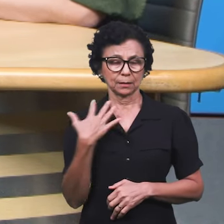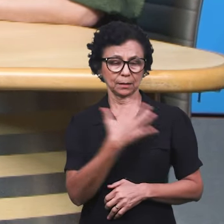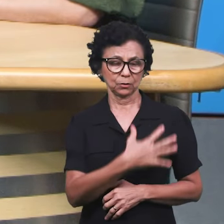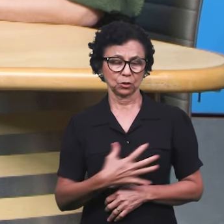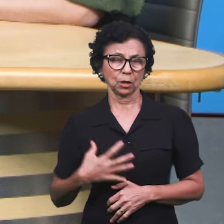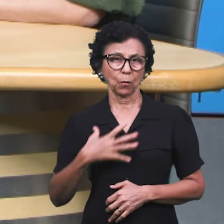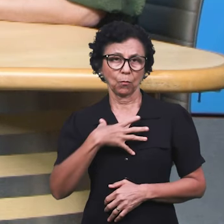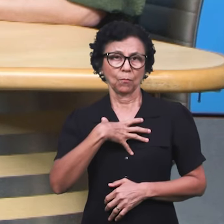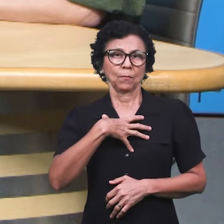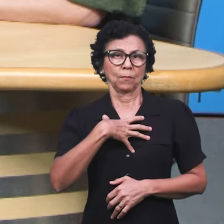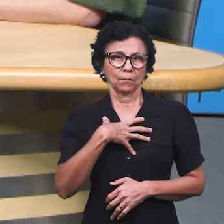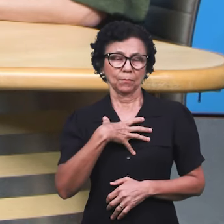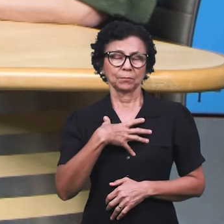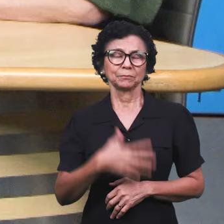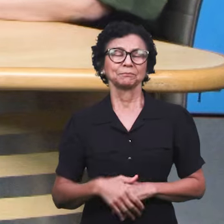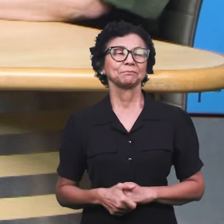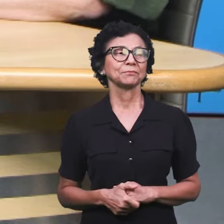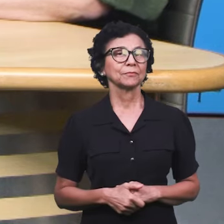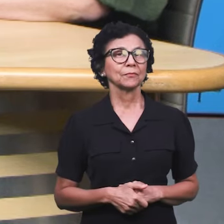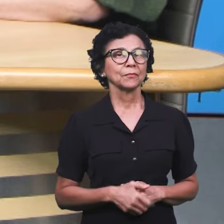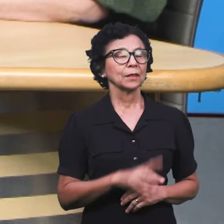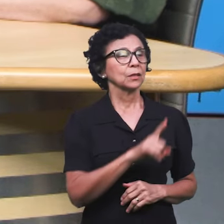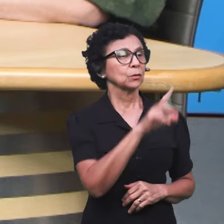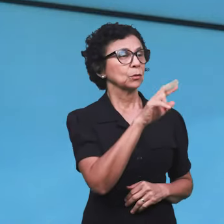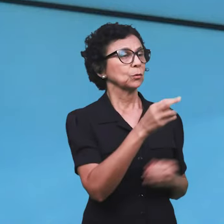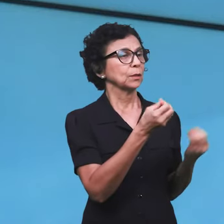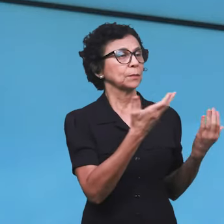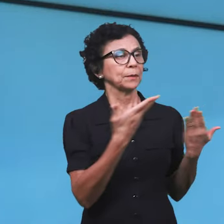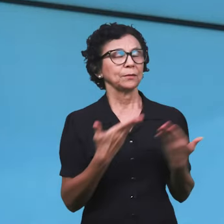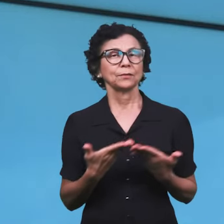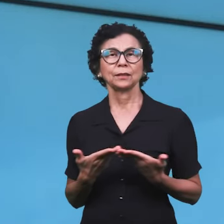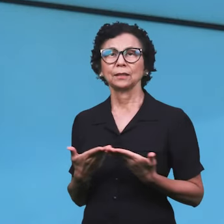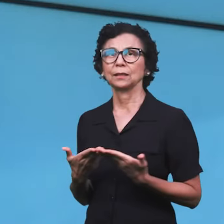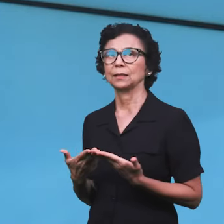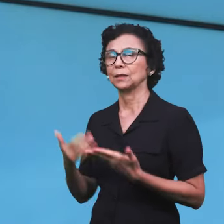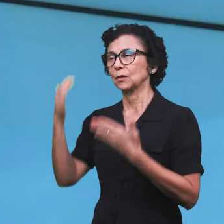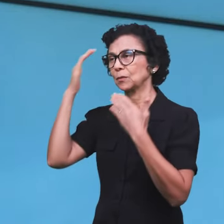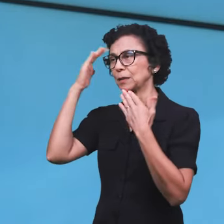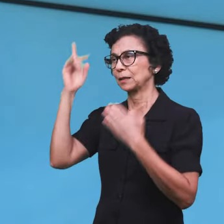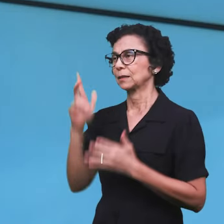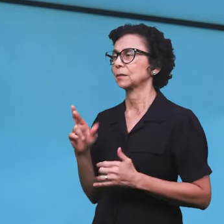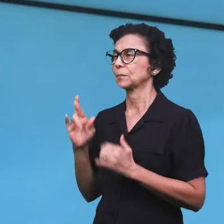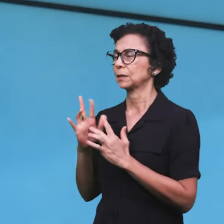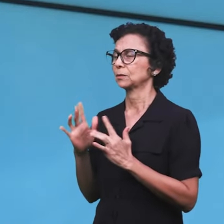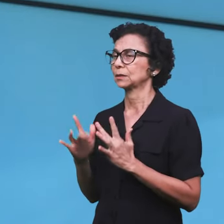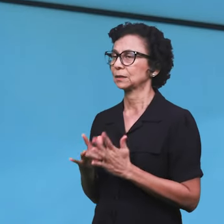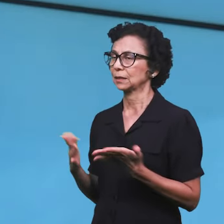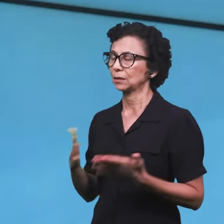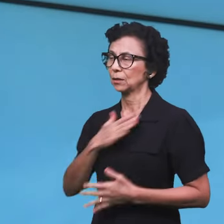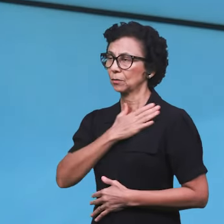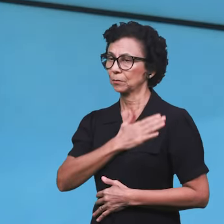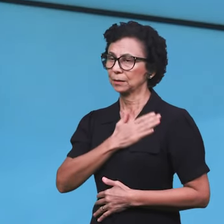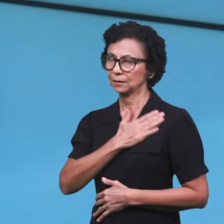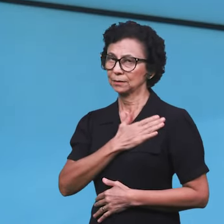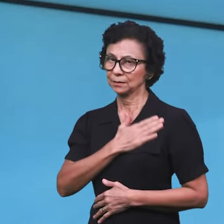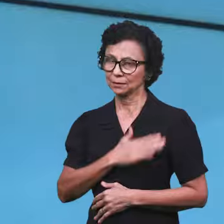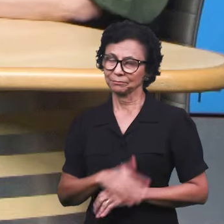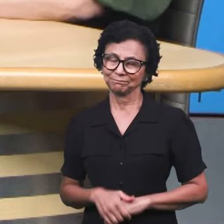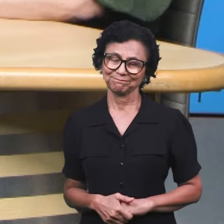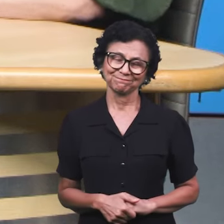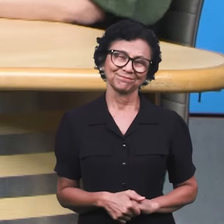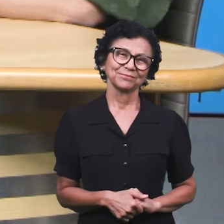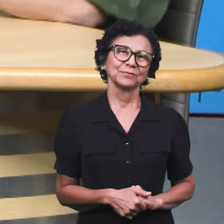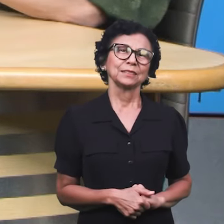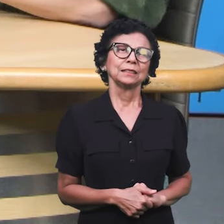bem-vinda ao programa. Obrigada, paz do Senhor, Ariela. Obrigada pelo convite por estar aqui, é um prazer e vamos lá. Vamos